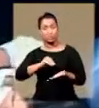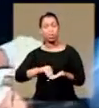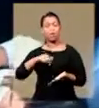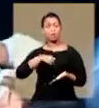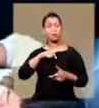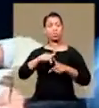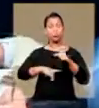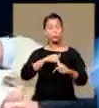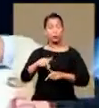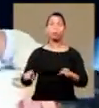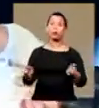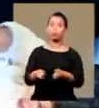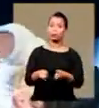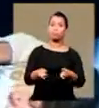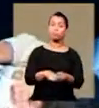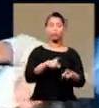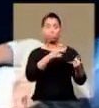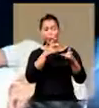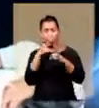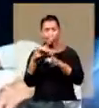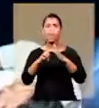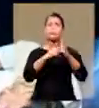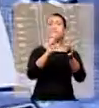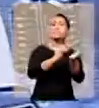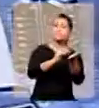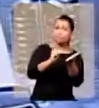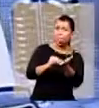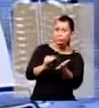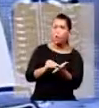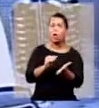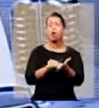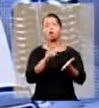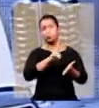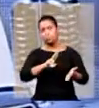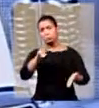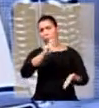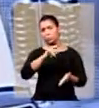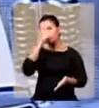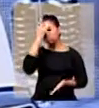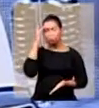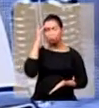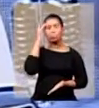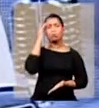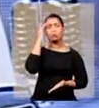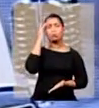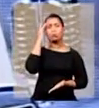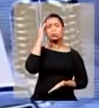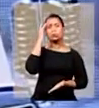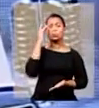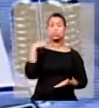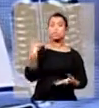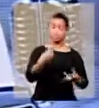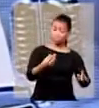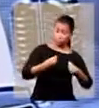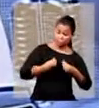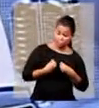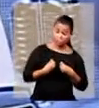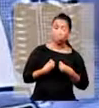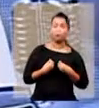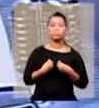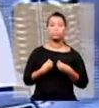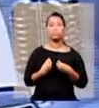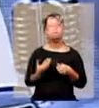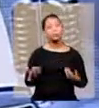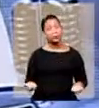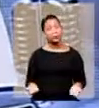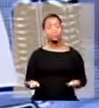esses usuários, essas pessoas e nos encaminham, né? E esse ano nós passamos a